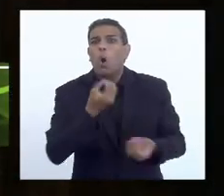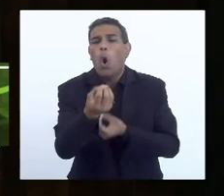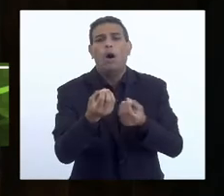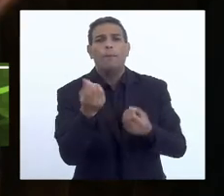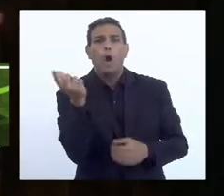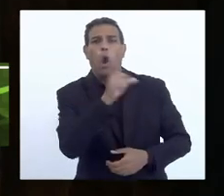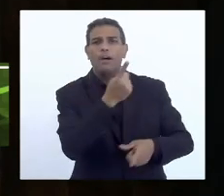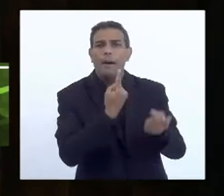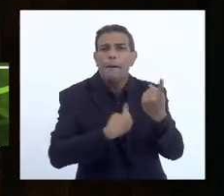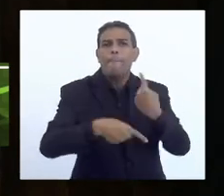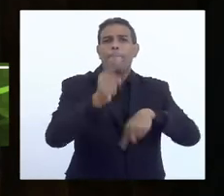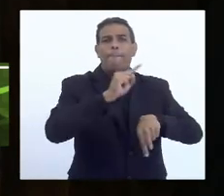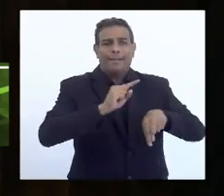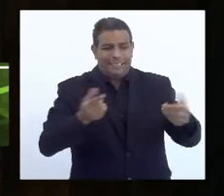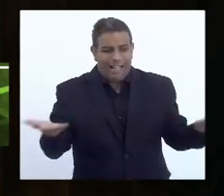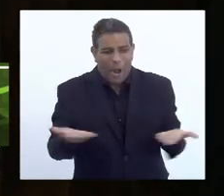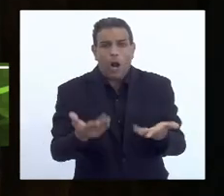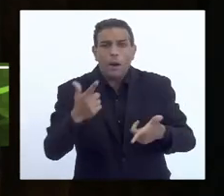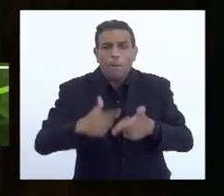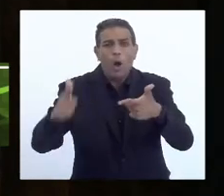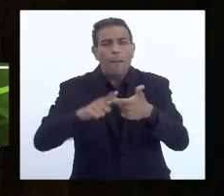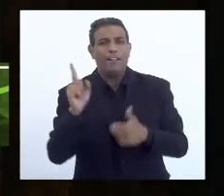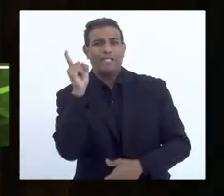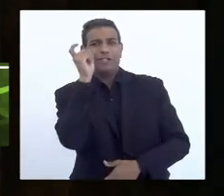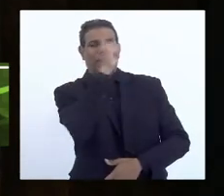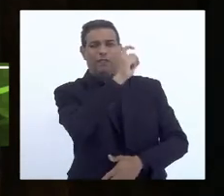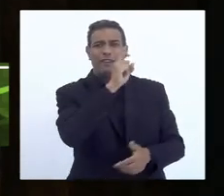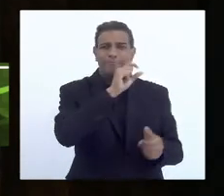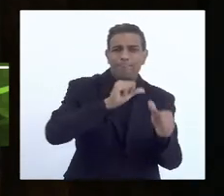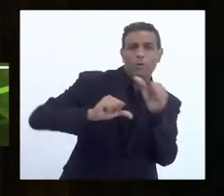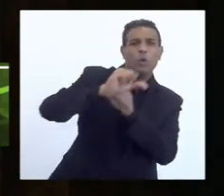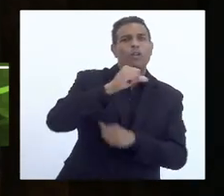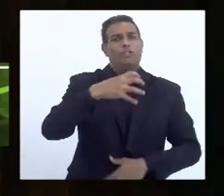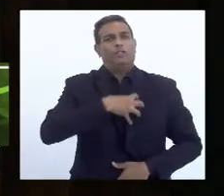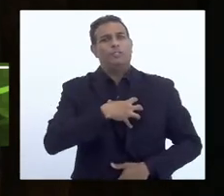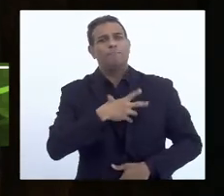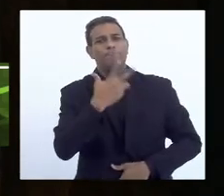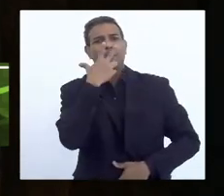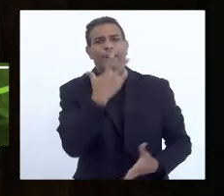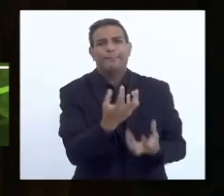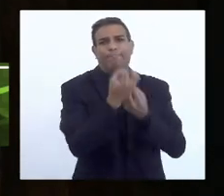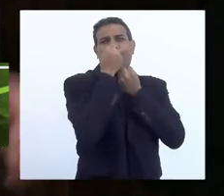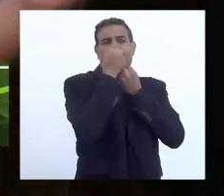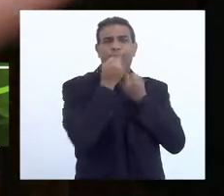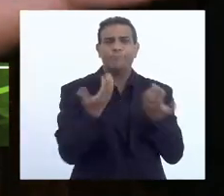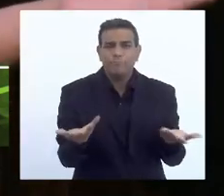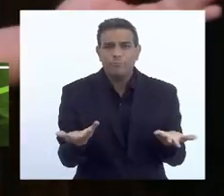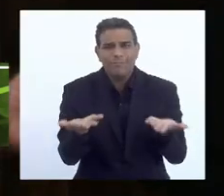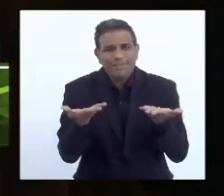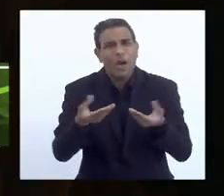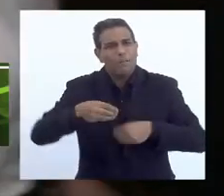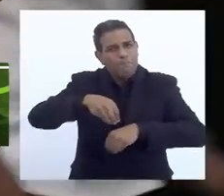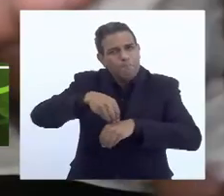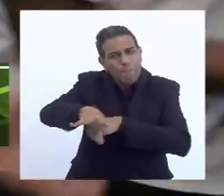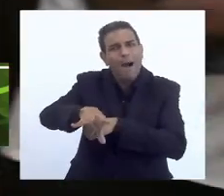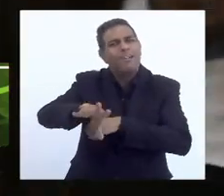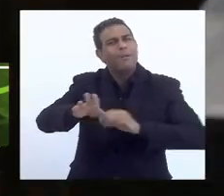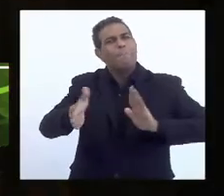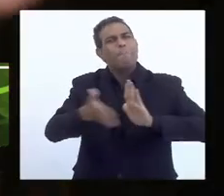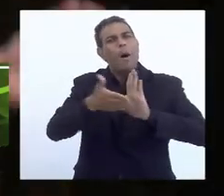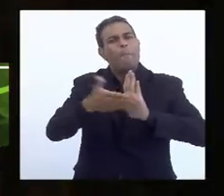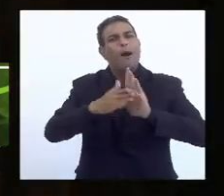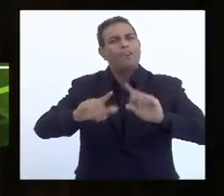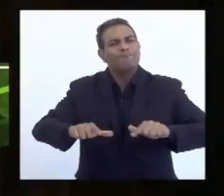conseguir sair da situação que o nosso país vive hoje, mas como se tentam nos calar a todo custo. E eu deixo aqui essa proposta